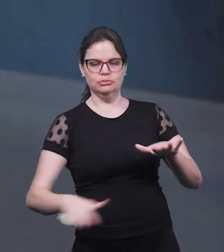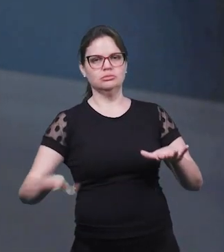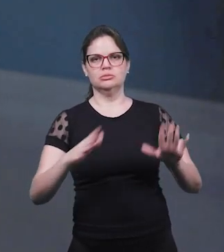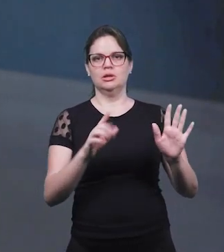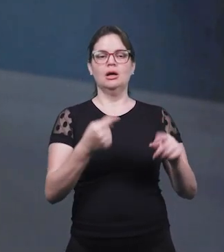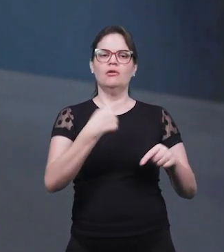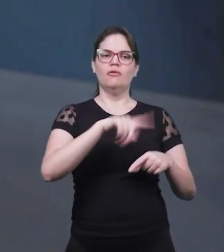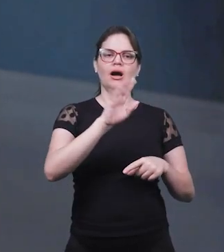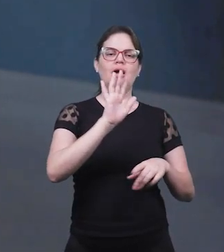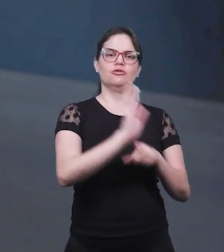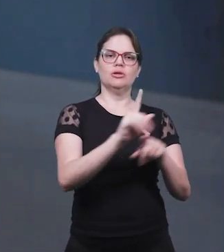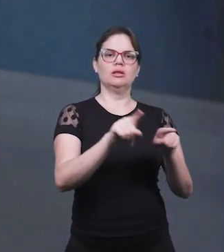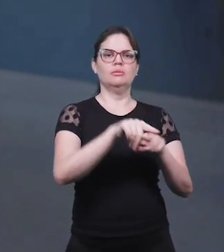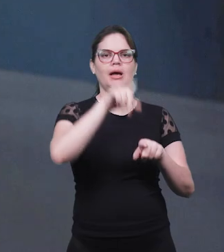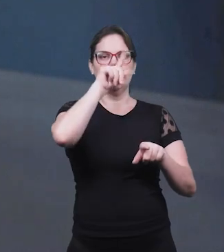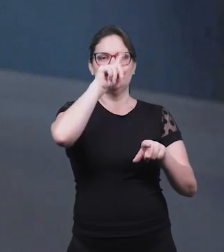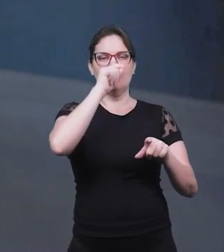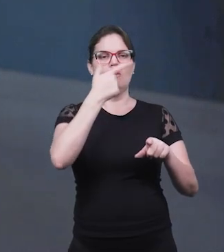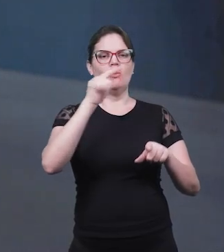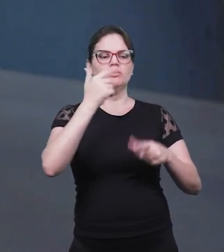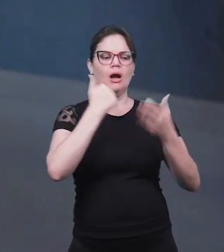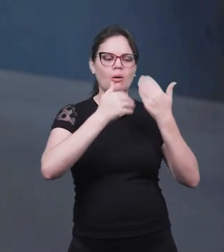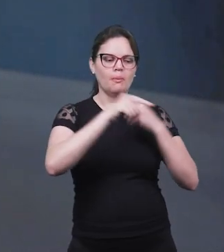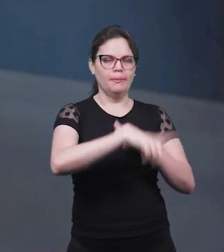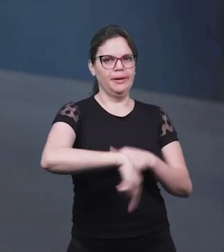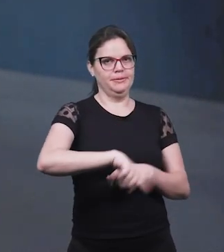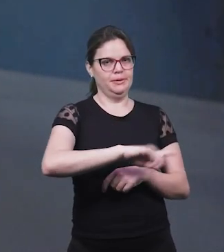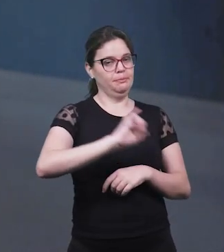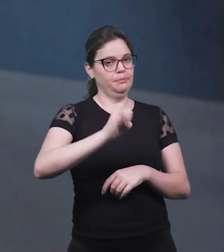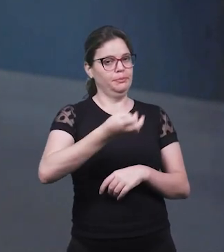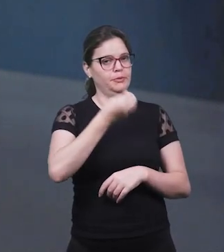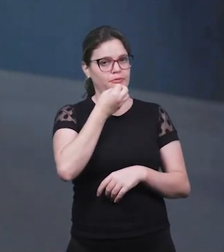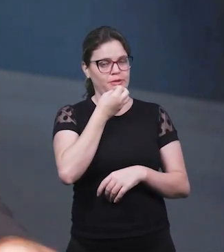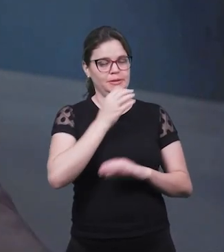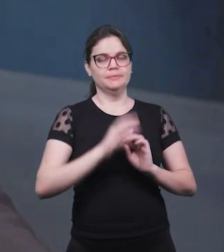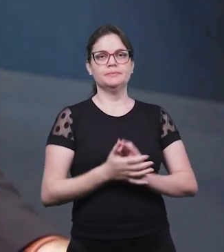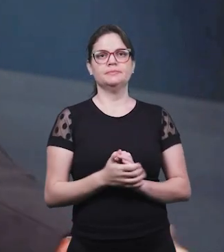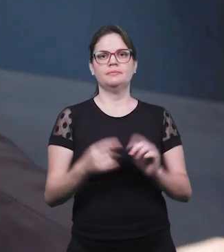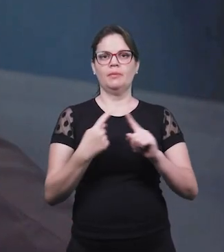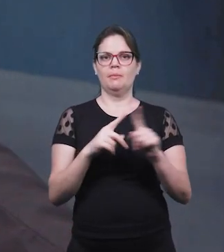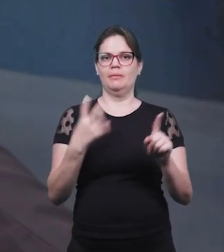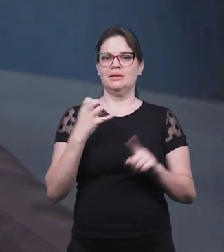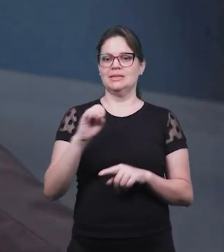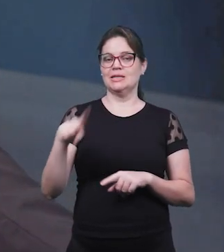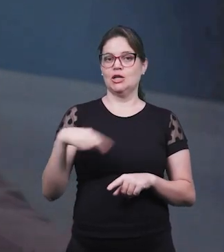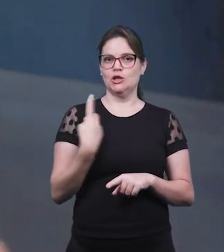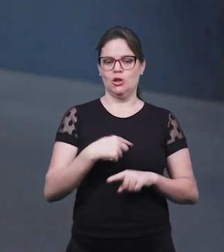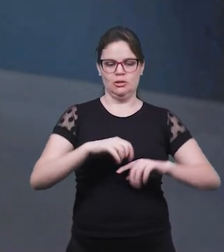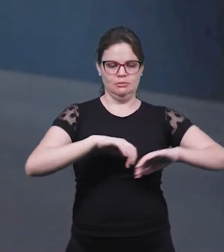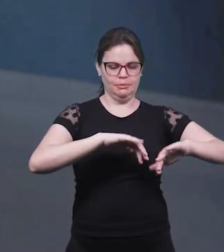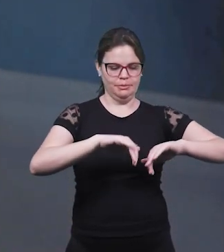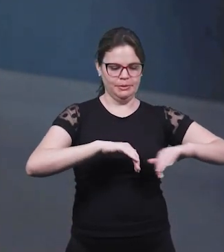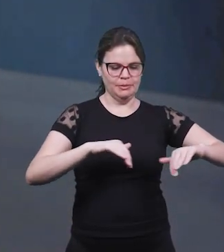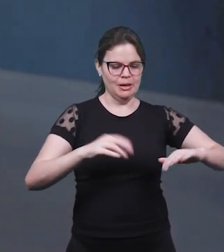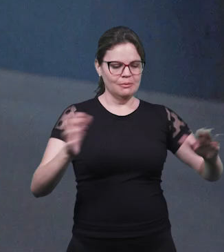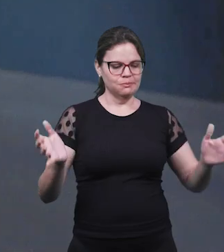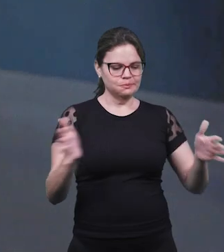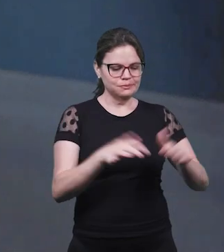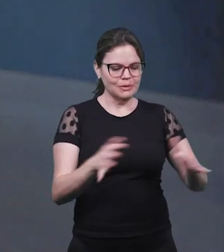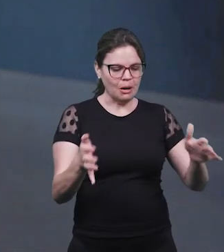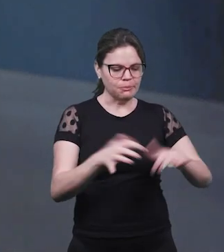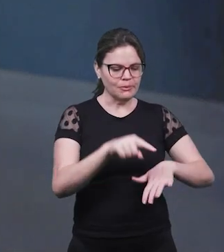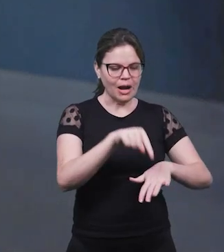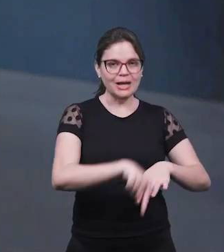ecológica, vai servir de alimento para outros animais. Mas quando nós fazemos isso, nós contaminamos o solo. Então, o que